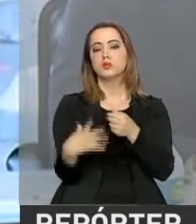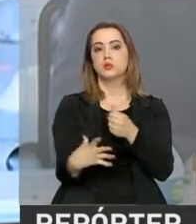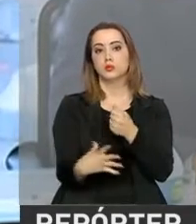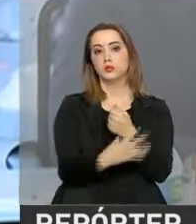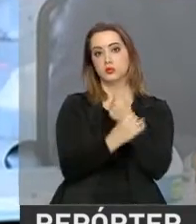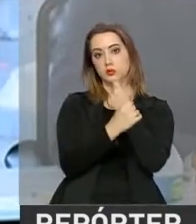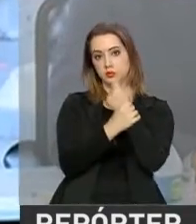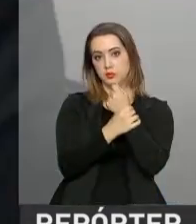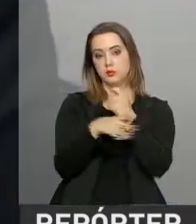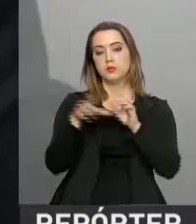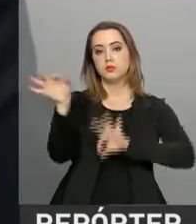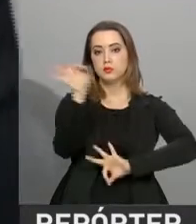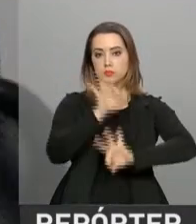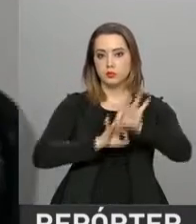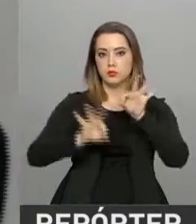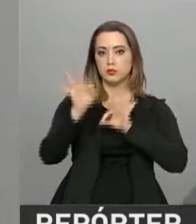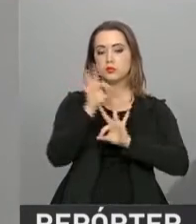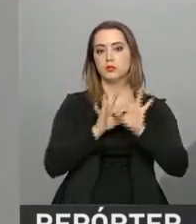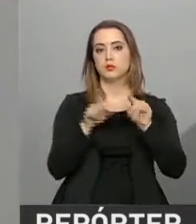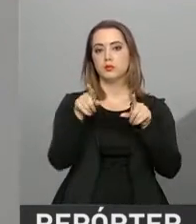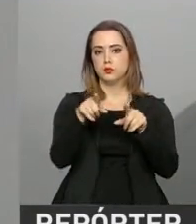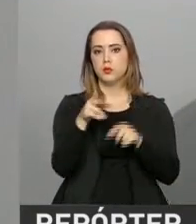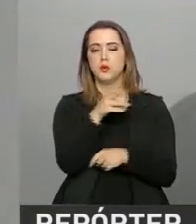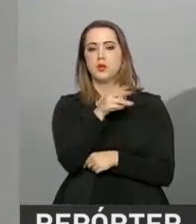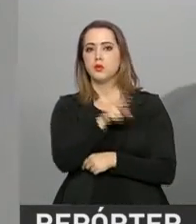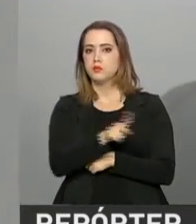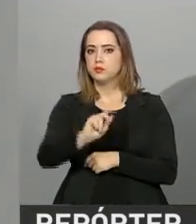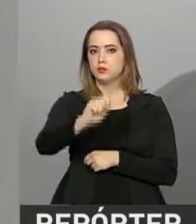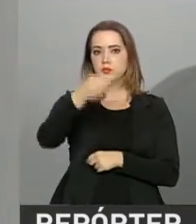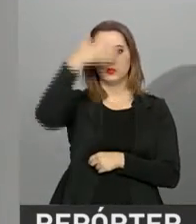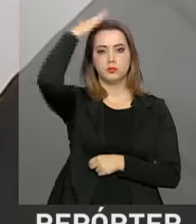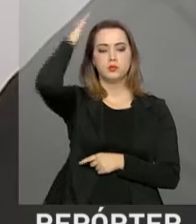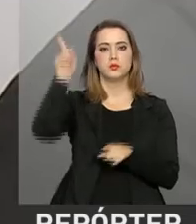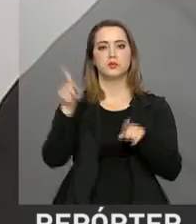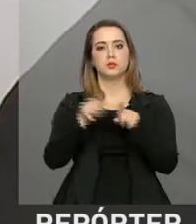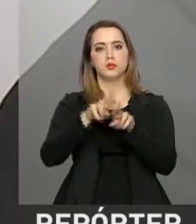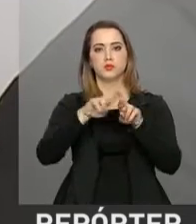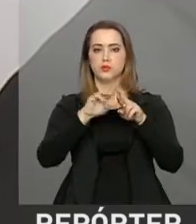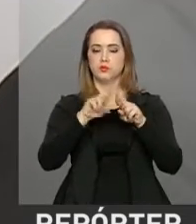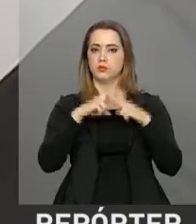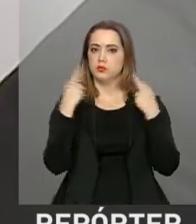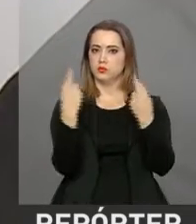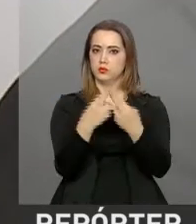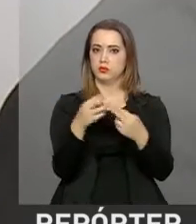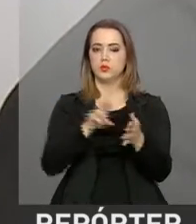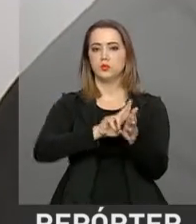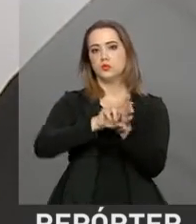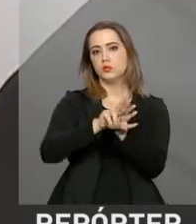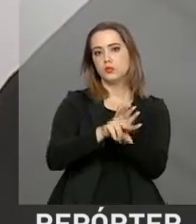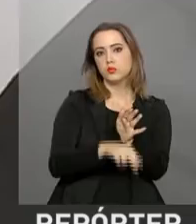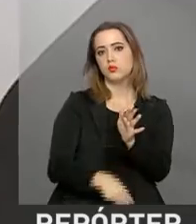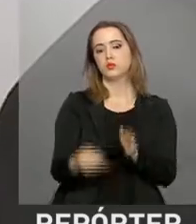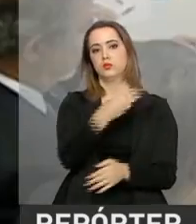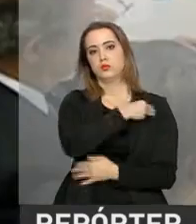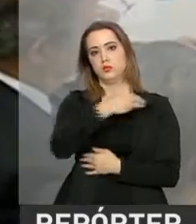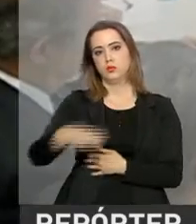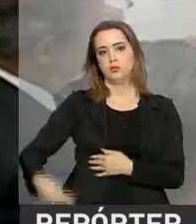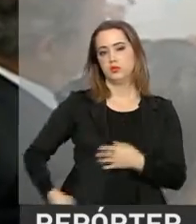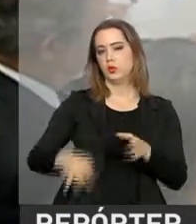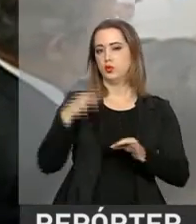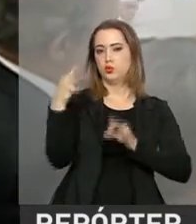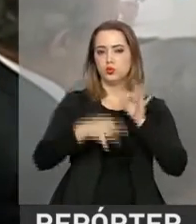segurança e à organização. Além do presidente em exercício, Michel Temer, participaram ministros de diversas pastas, como Justiça